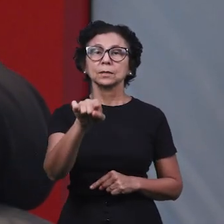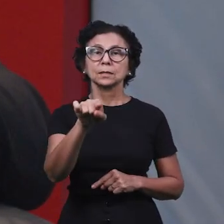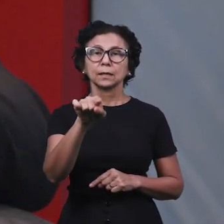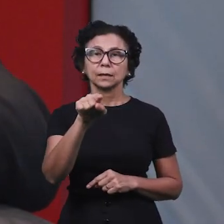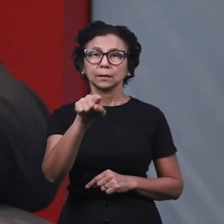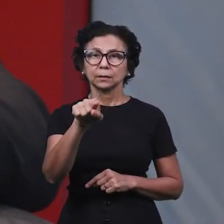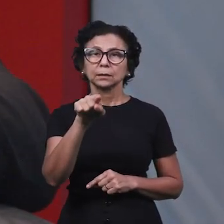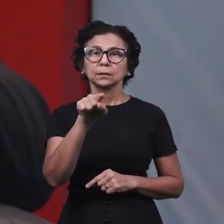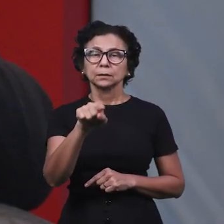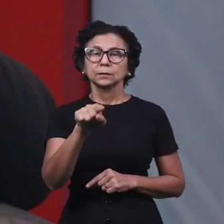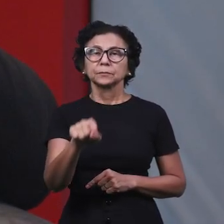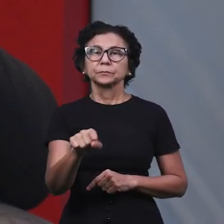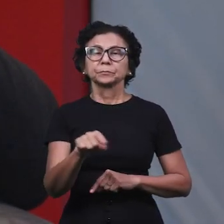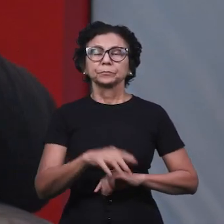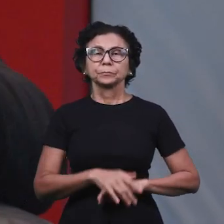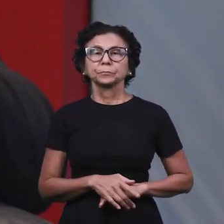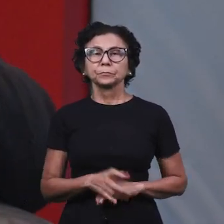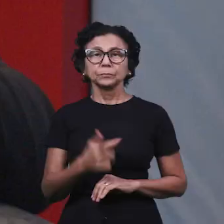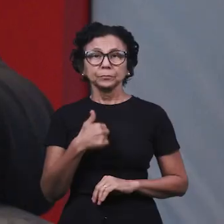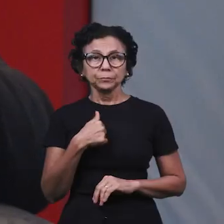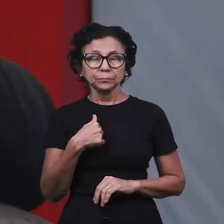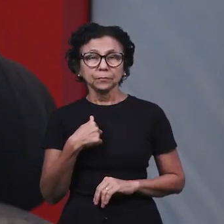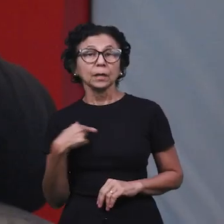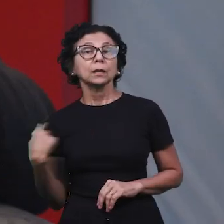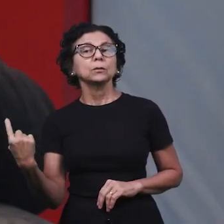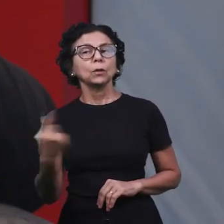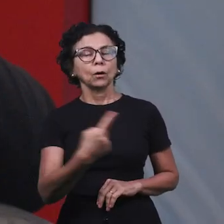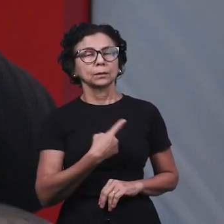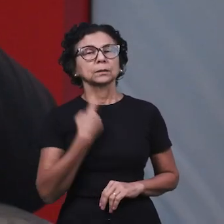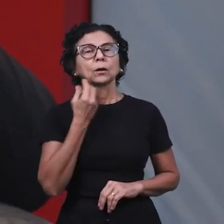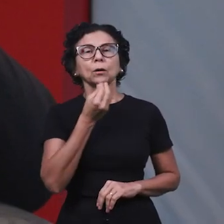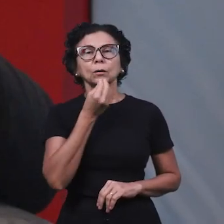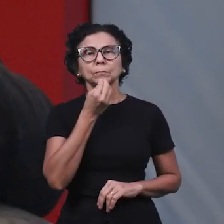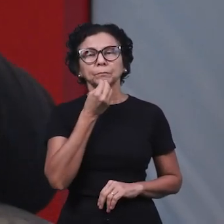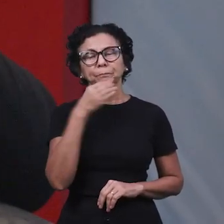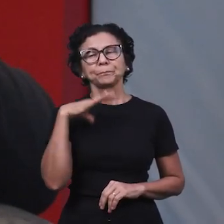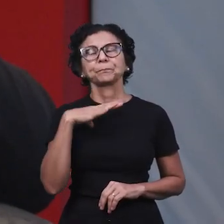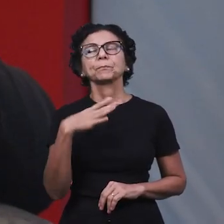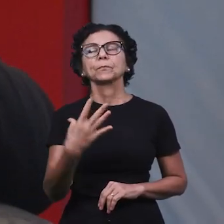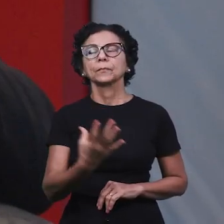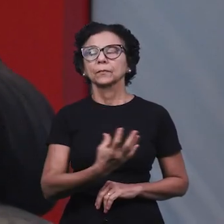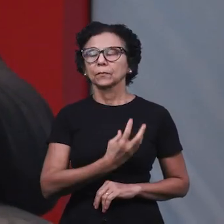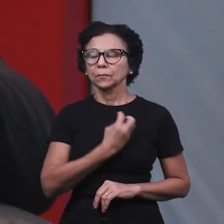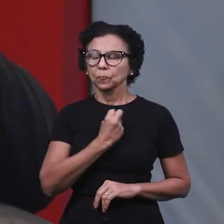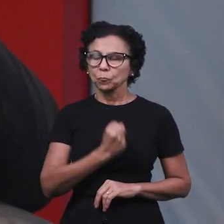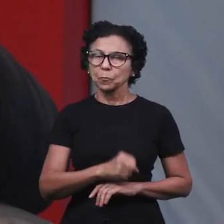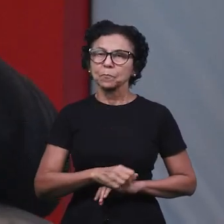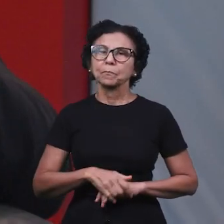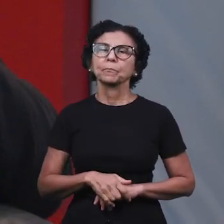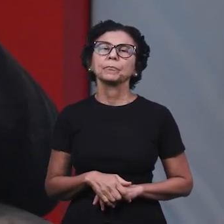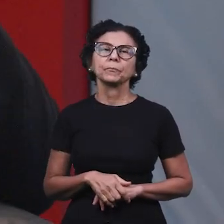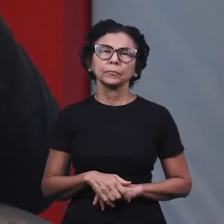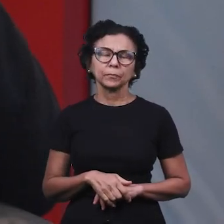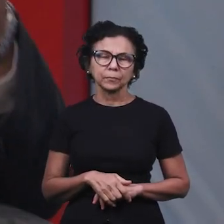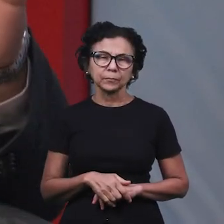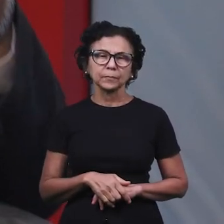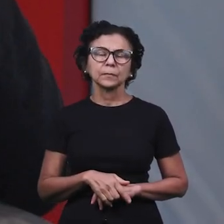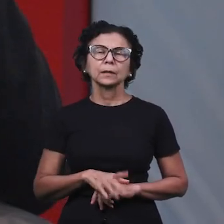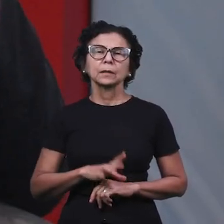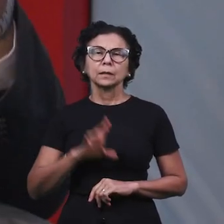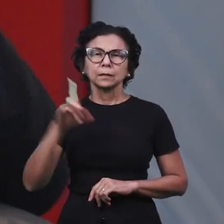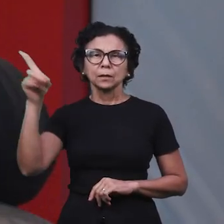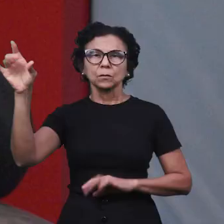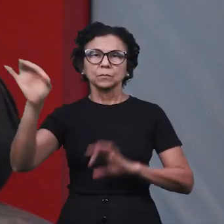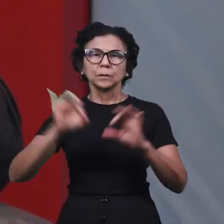que está conosco, para que nós tenhamos uma oportunidade de salvação. Existe um projeto